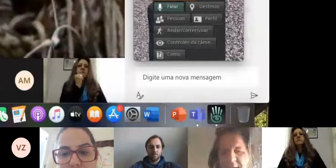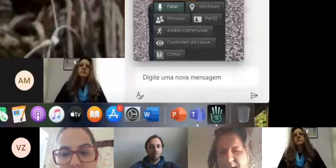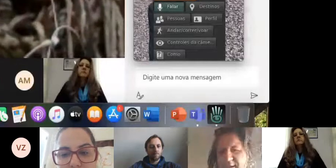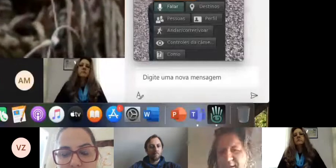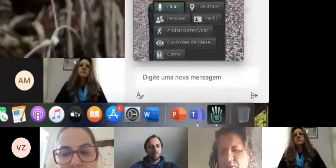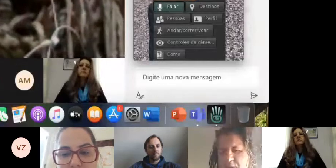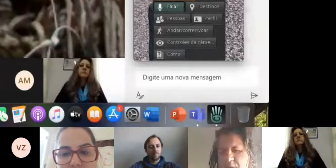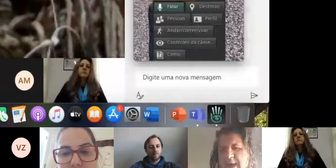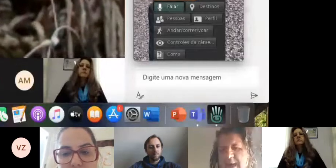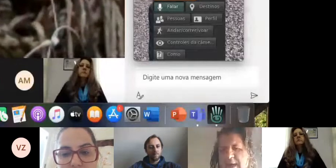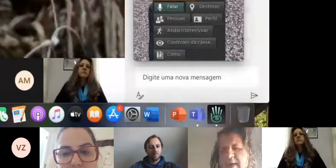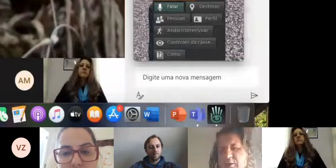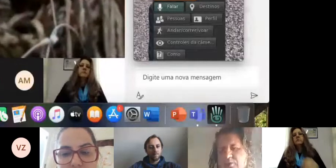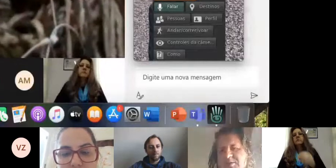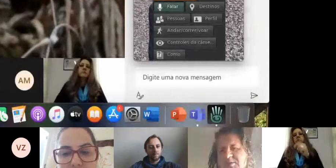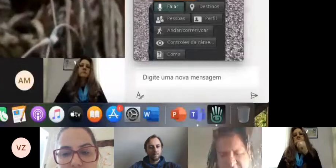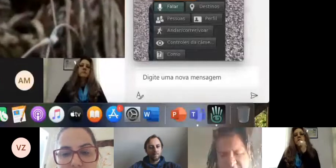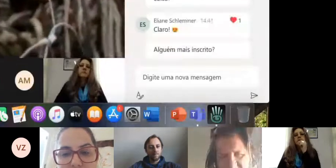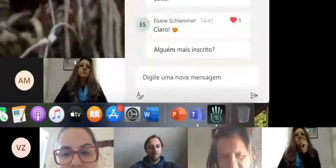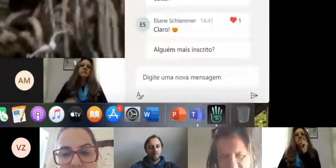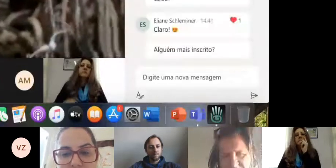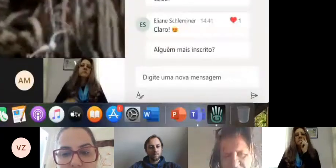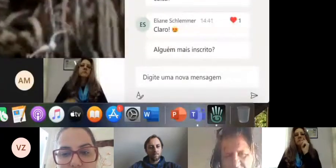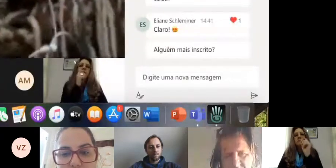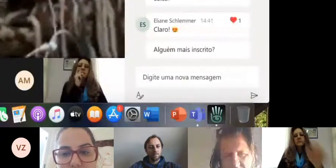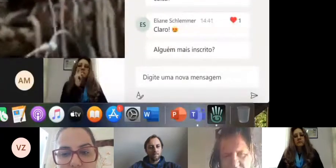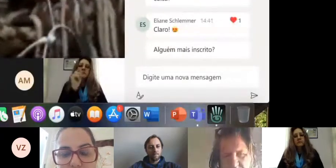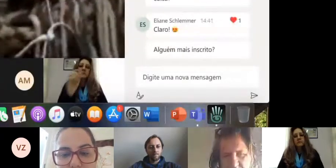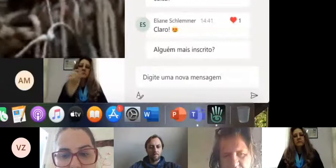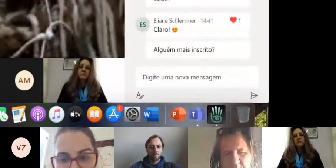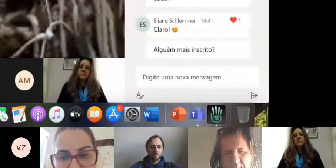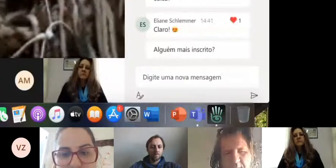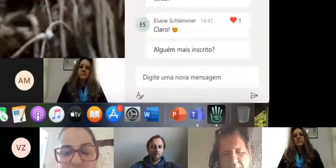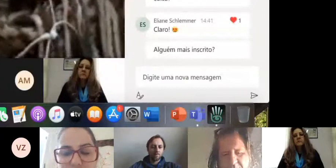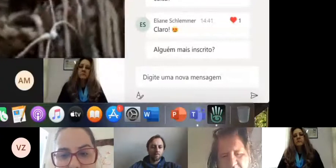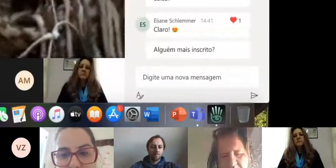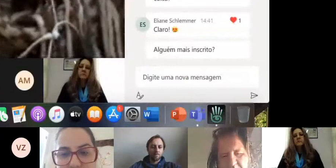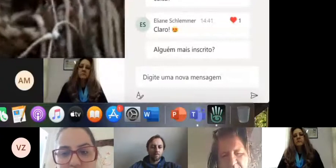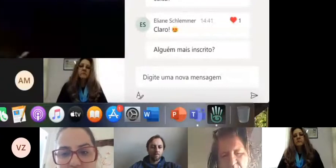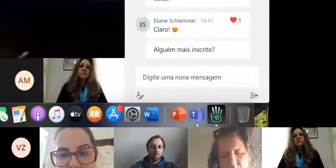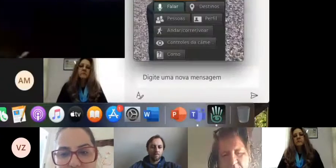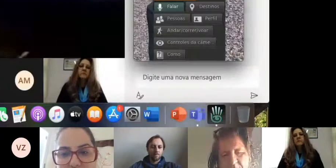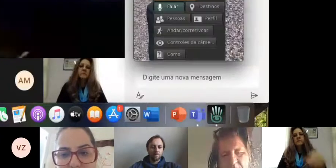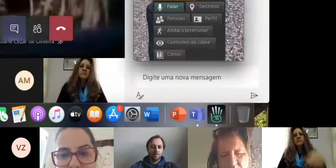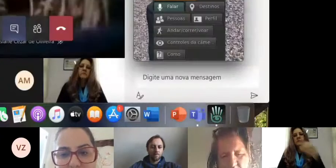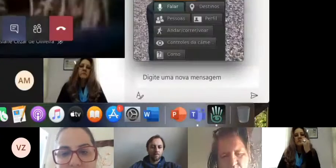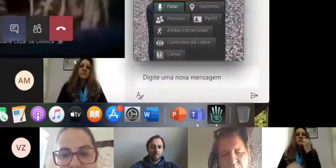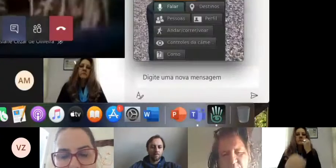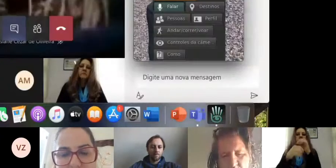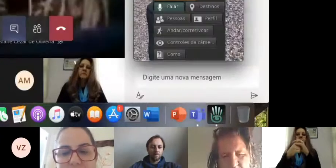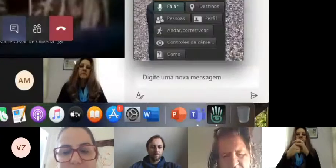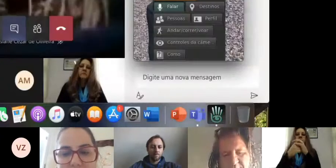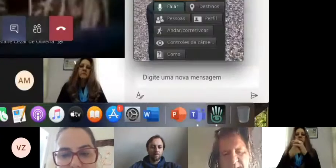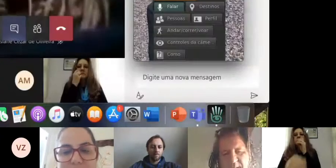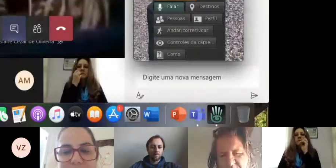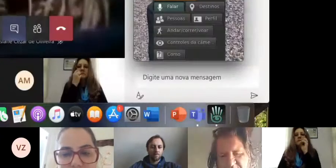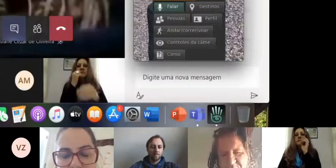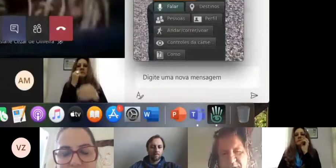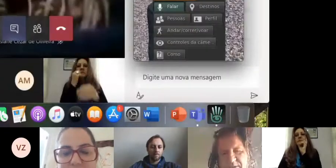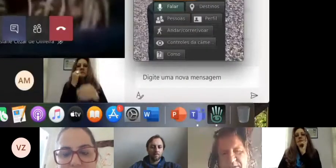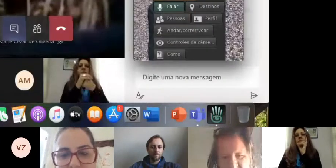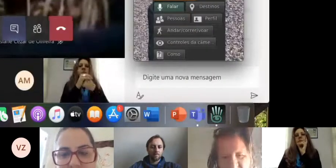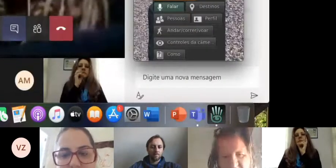uma rede de redes nunca é um sistema, mas é uma ecologia